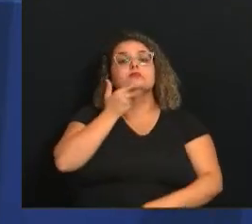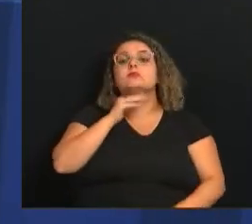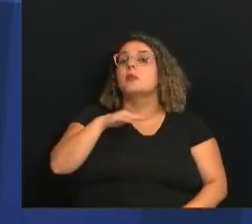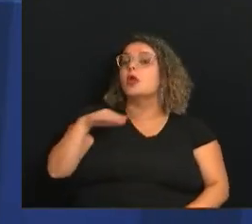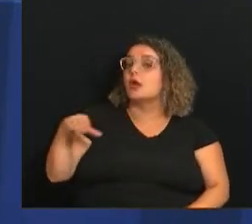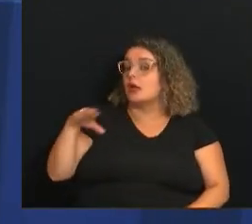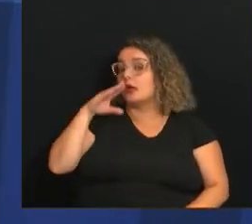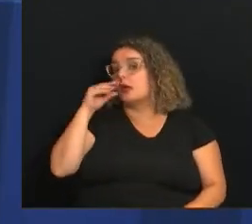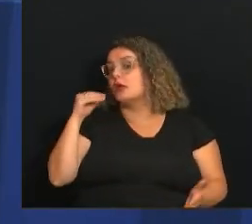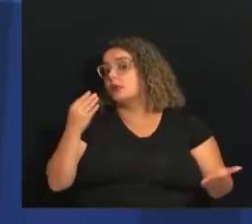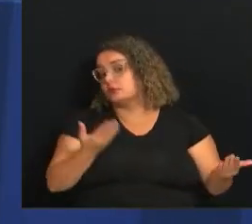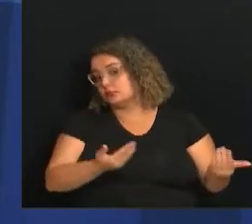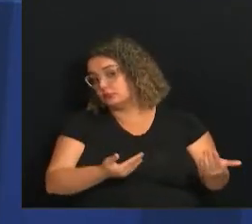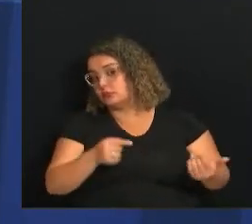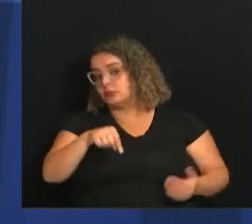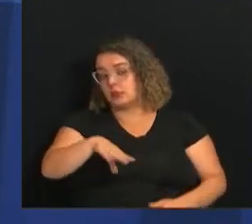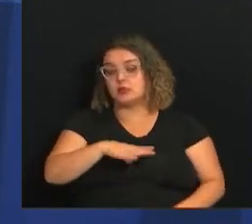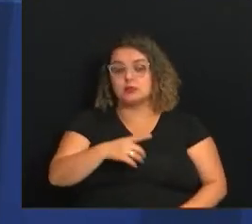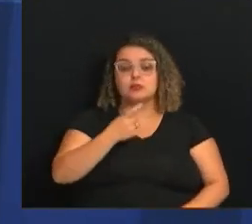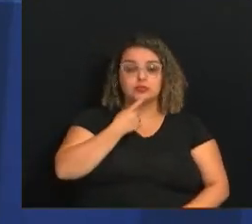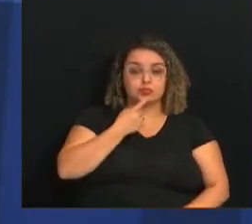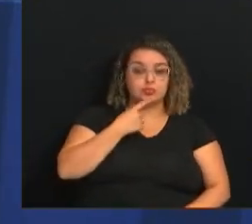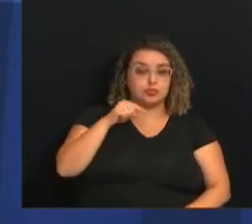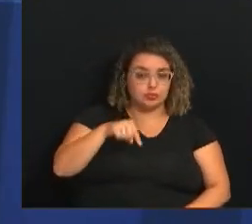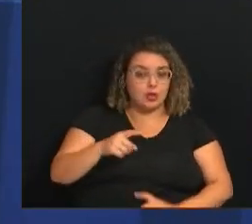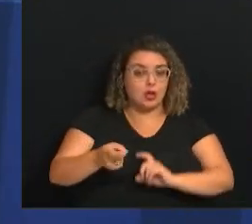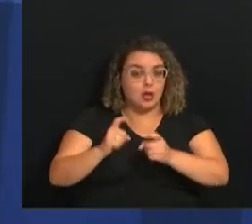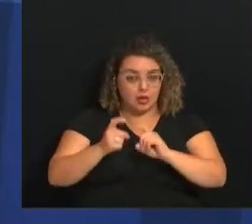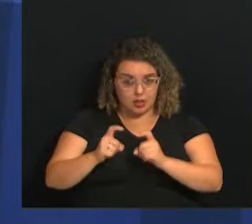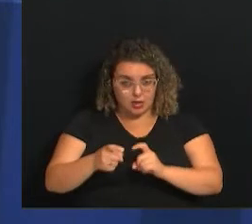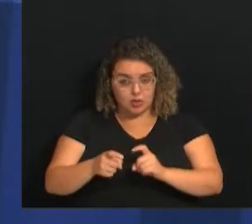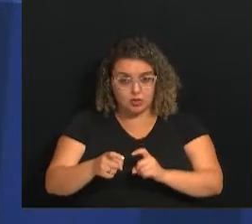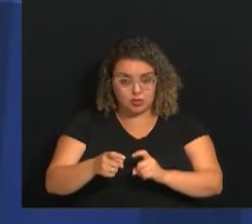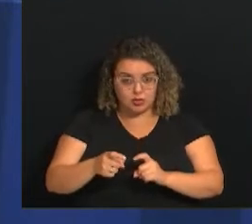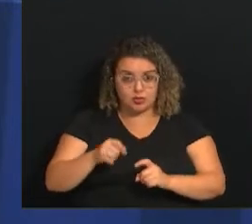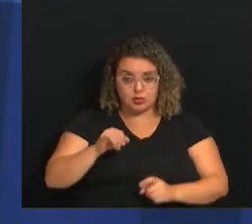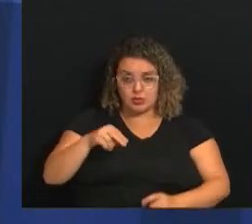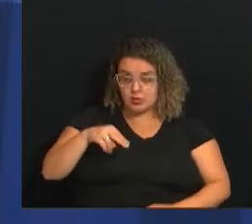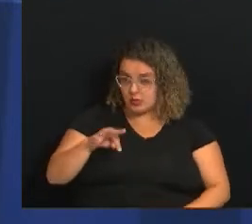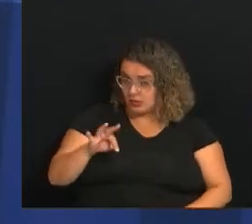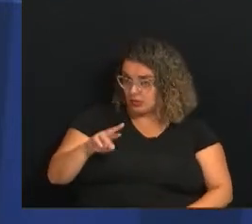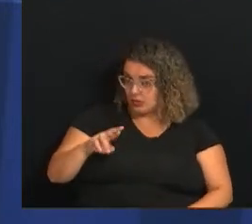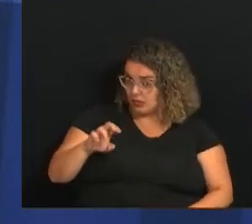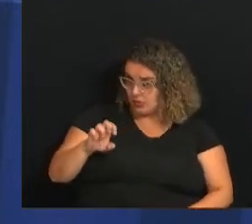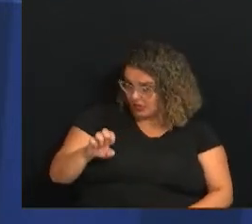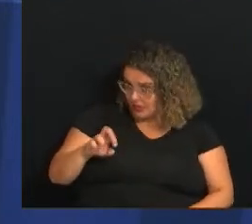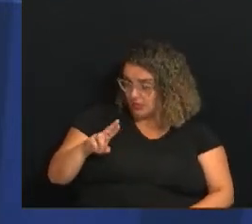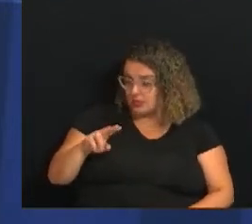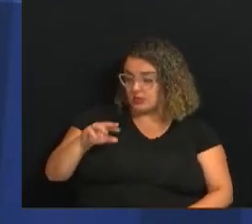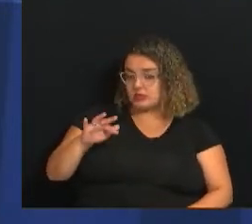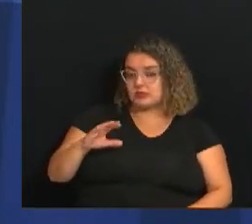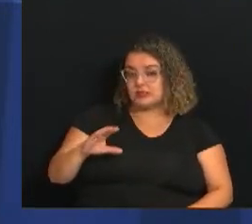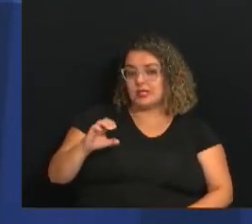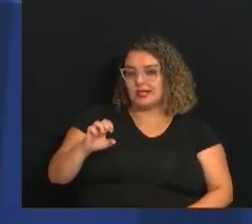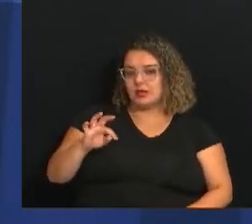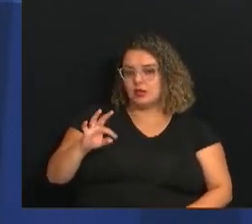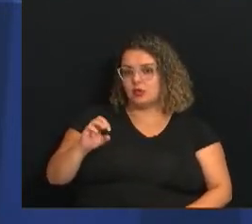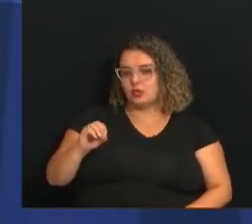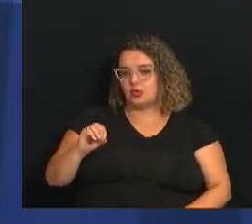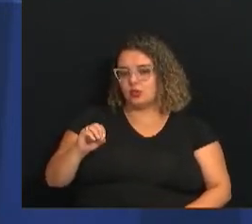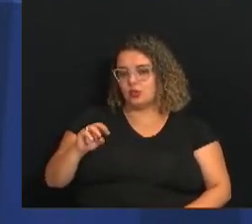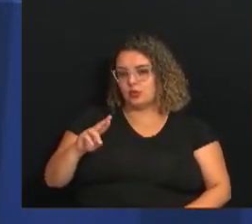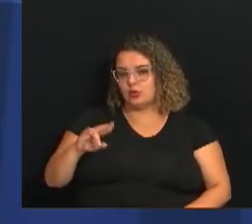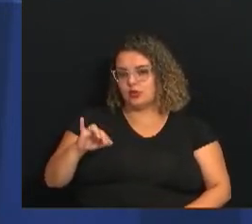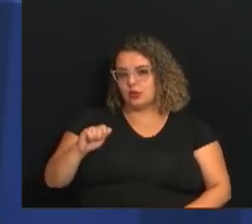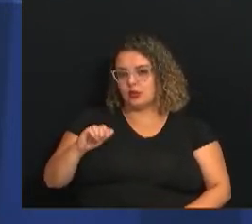aqui no município de Campinas, nas reuniões intersetoriais da rede, foi sancionado pelo prefeito e